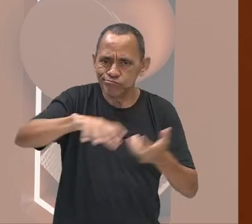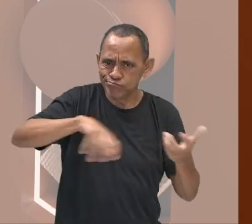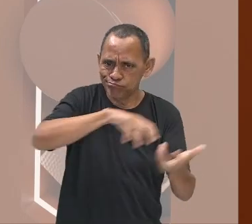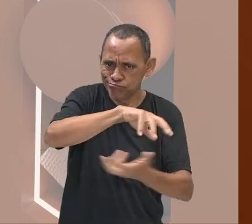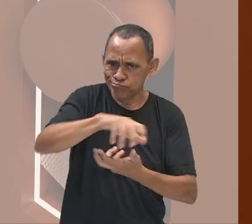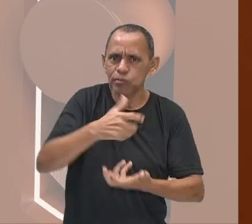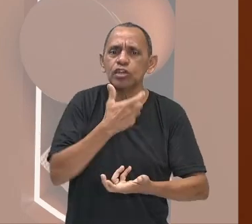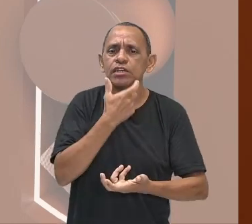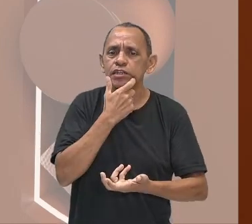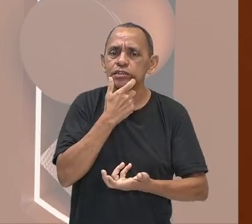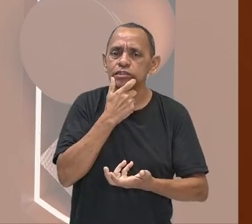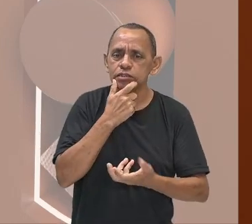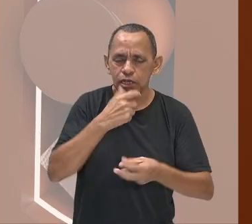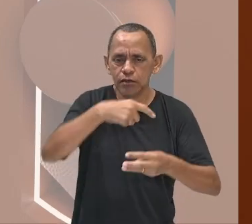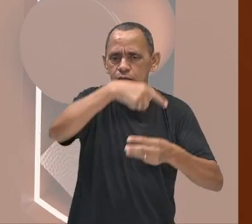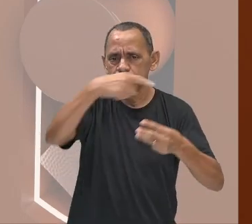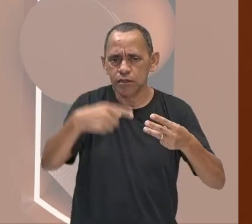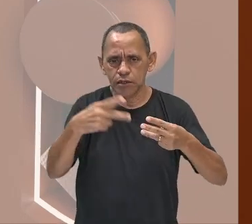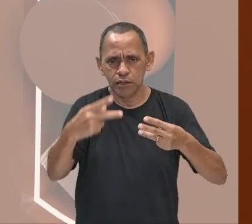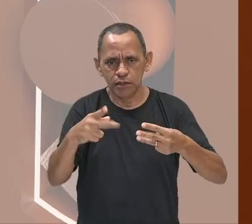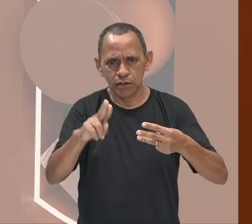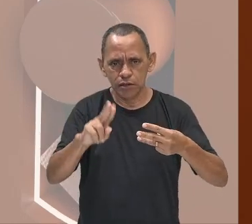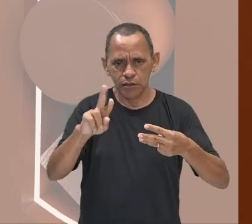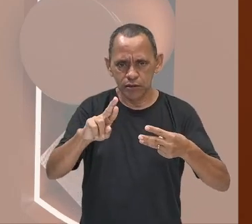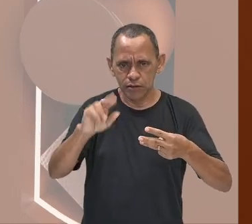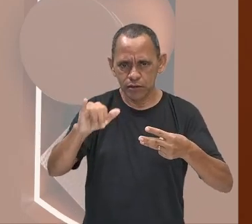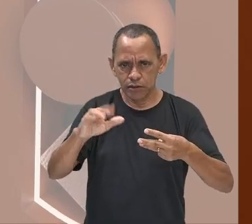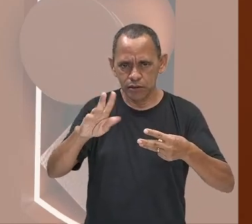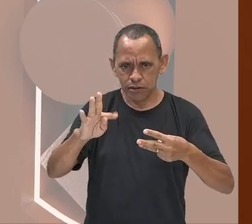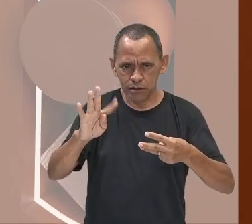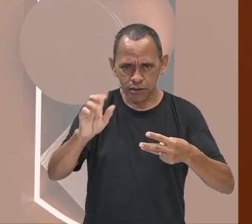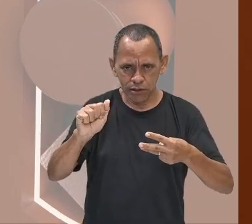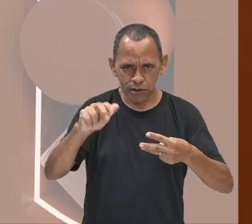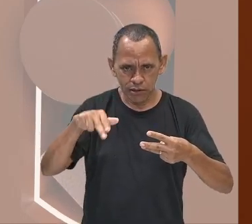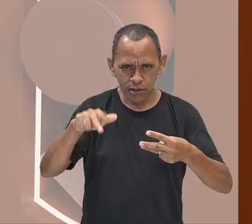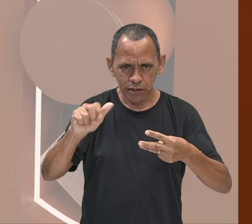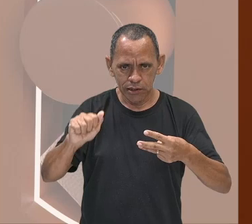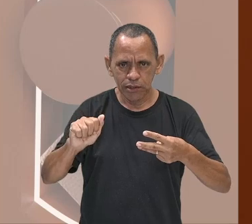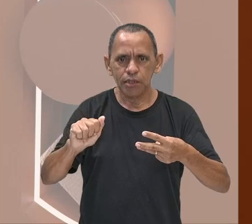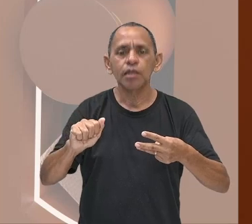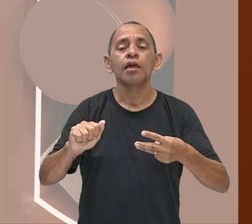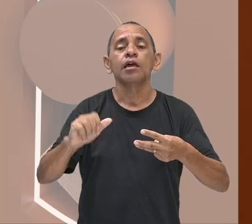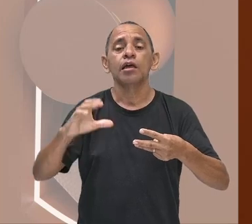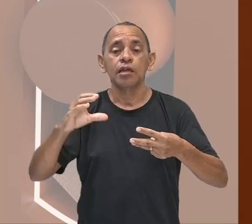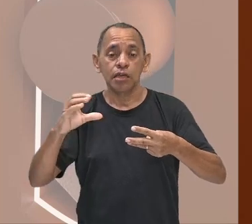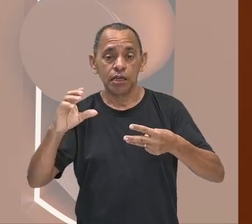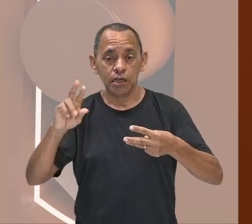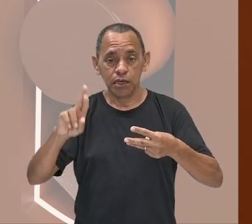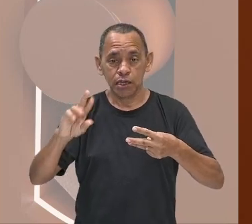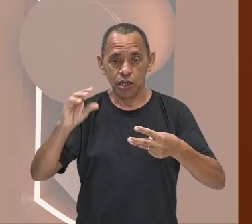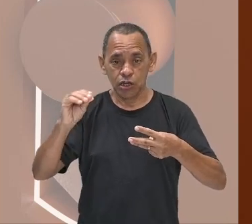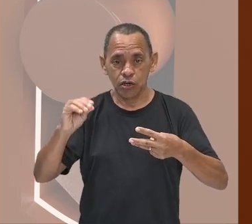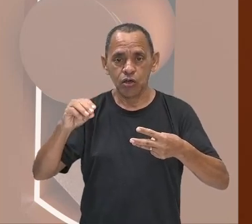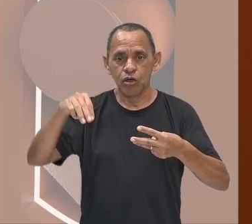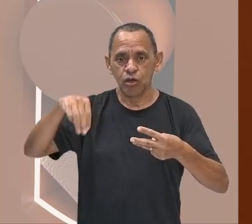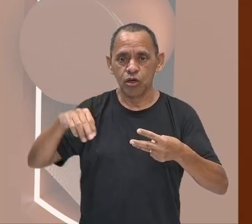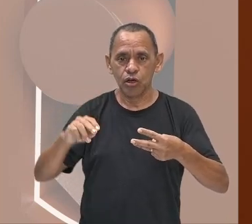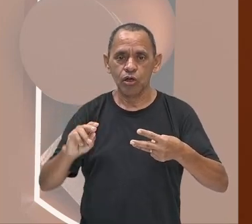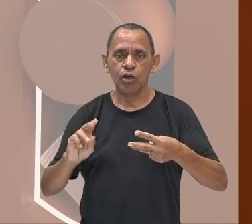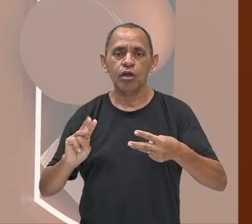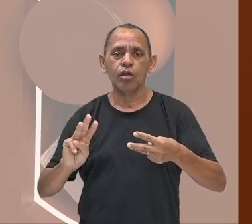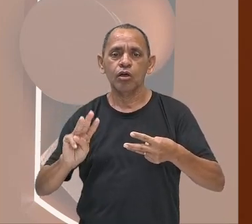foi a Revolução Puritana, segundo a gente pode dizer que foi a República de Cromwell, e o terceiro é a chamada